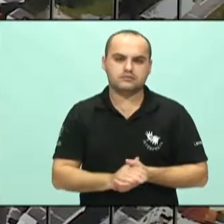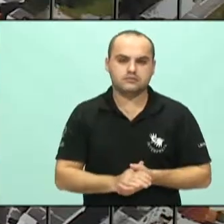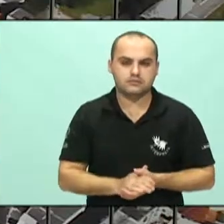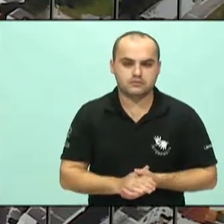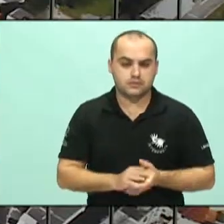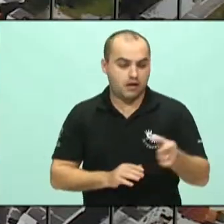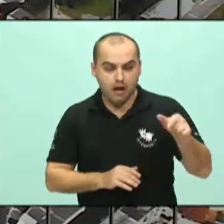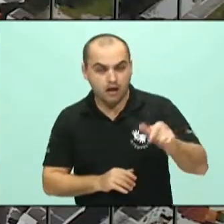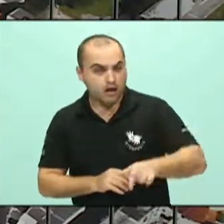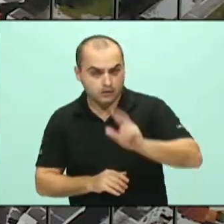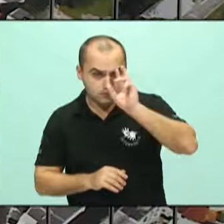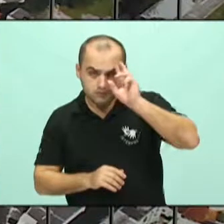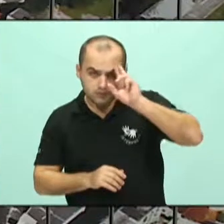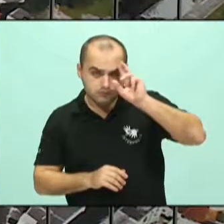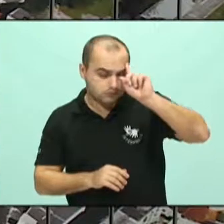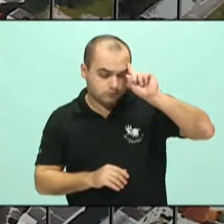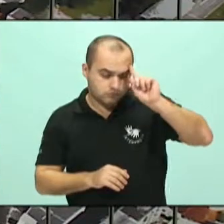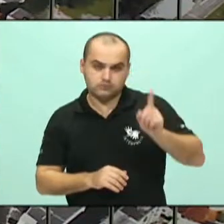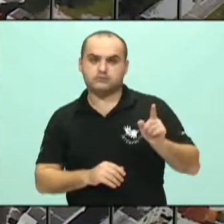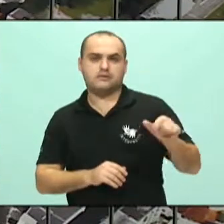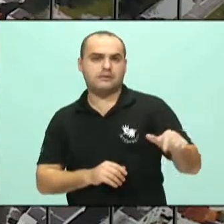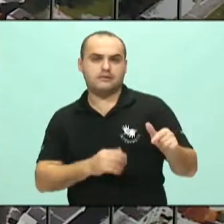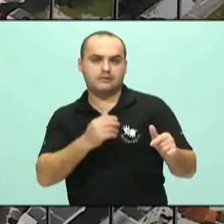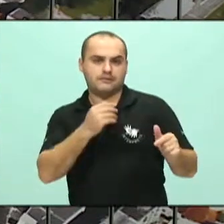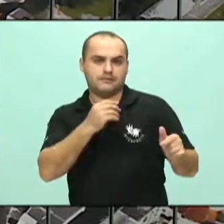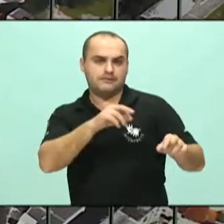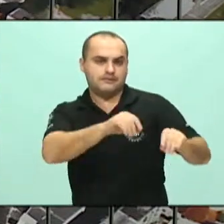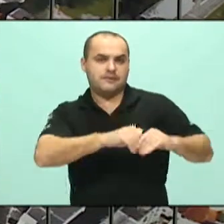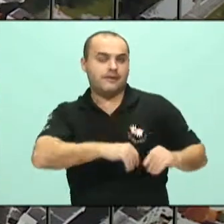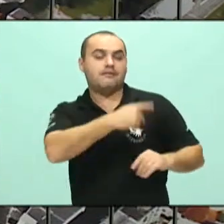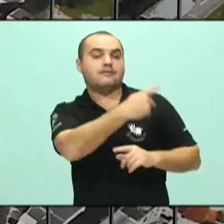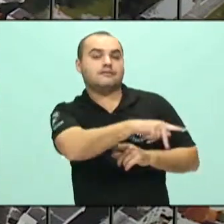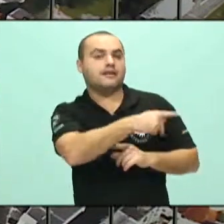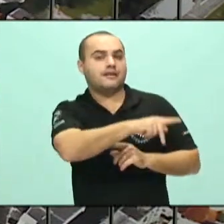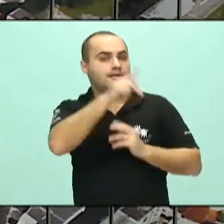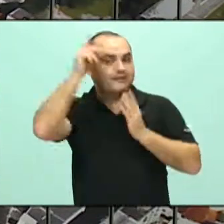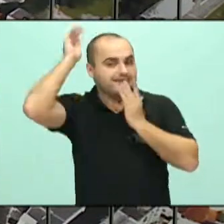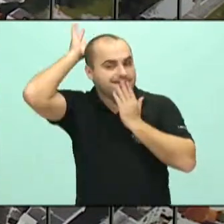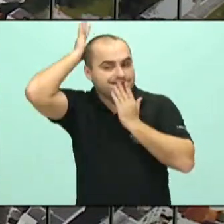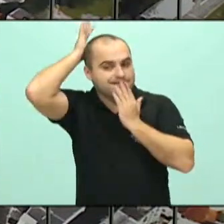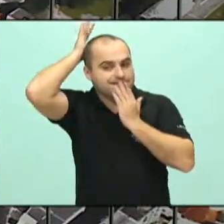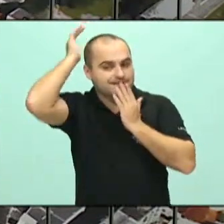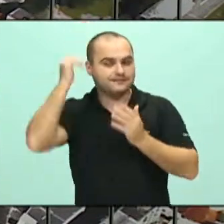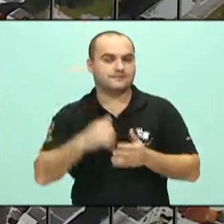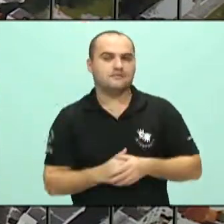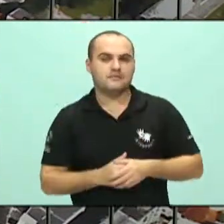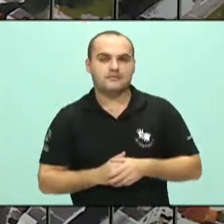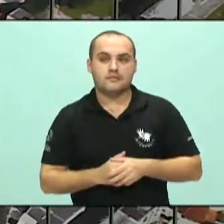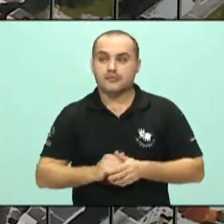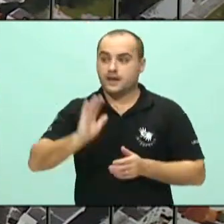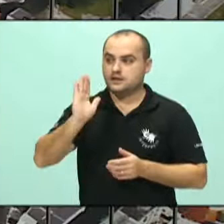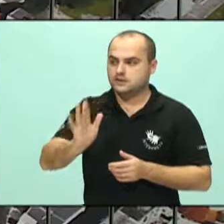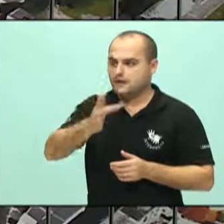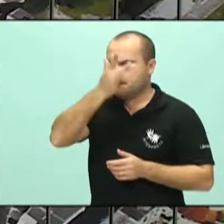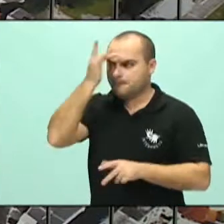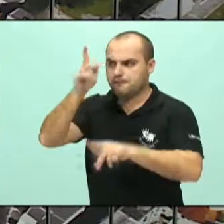os donos da terra, as terras eram deles, né? Então, quando chegaram os